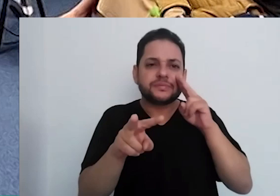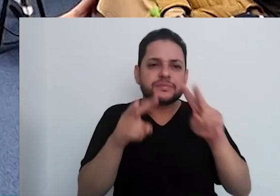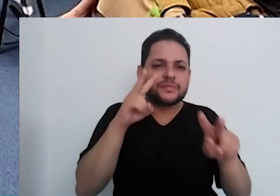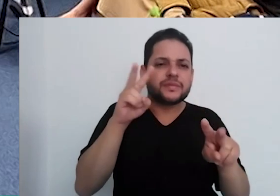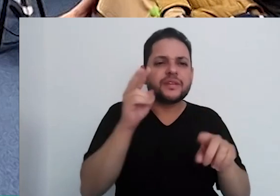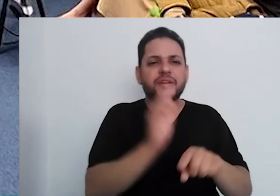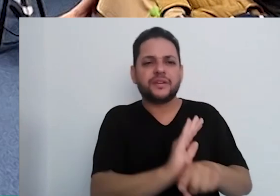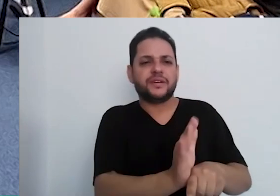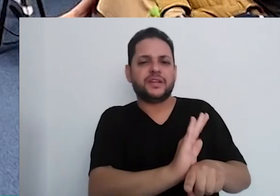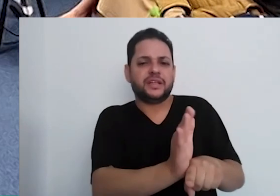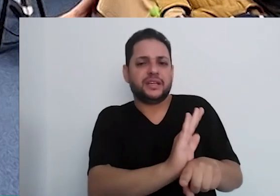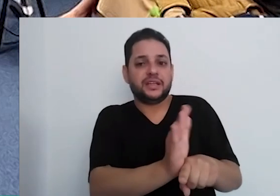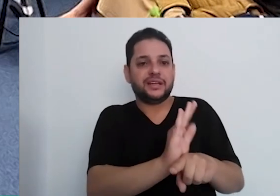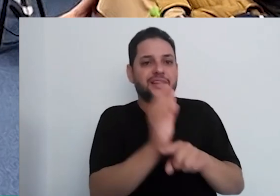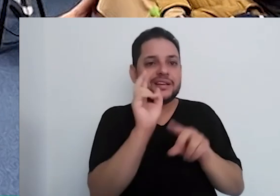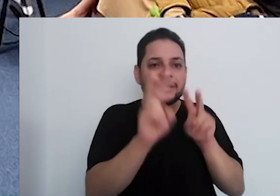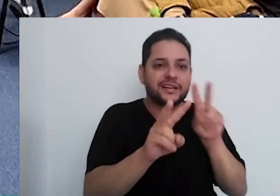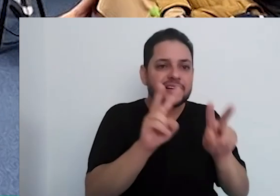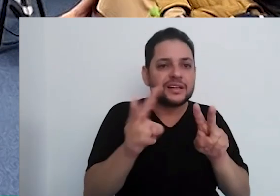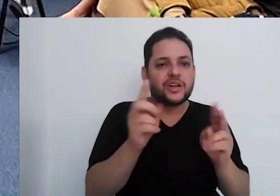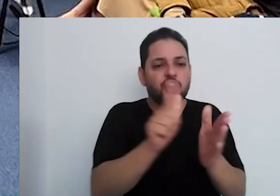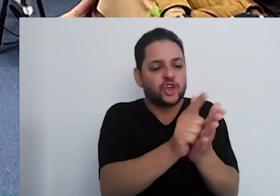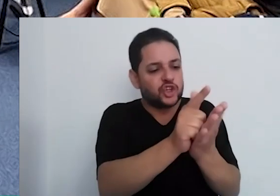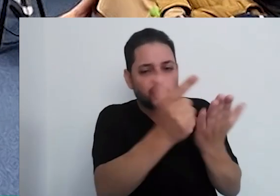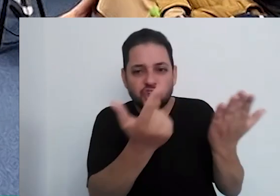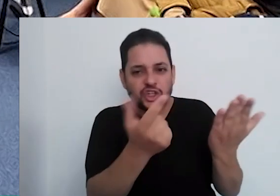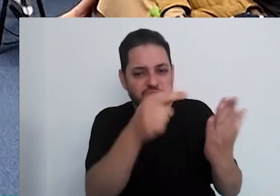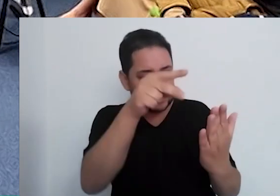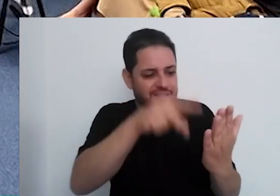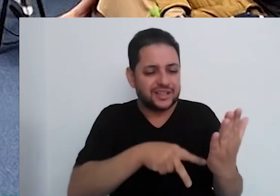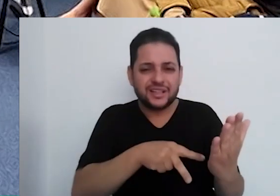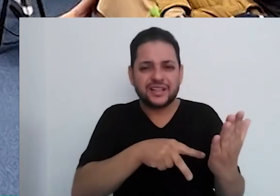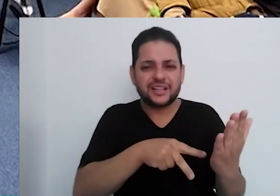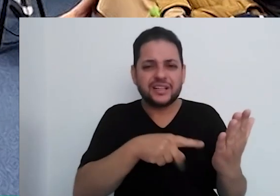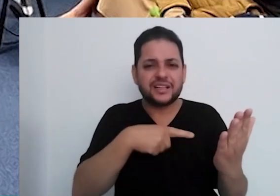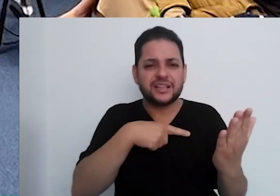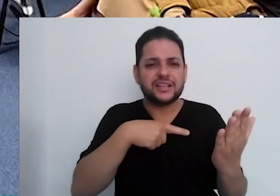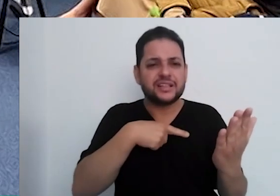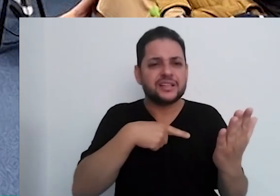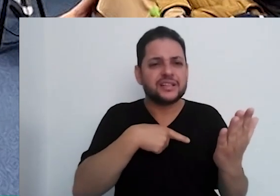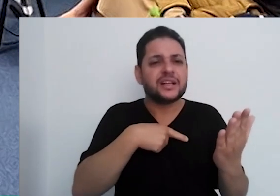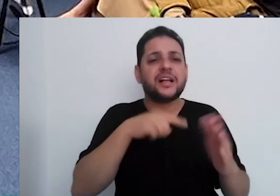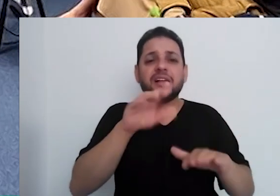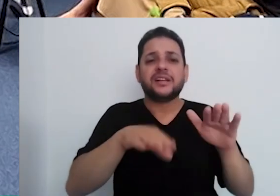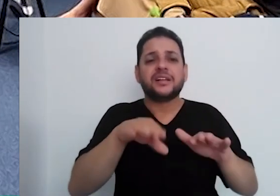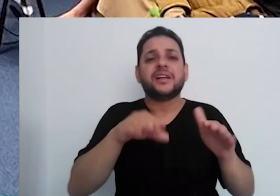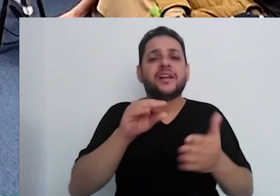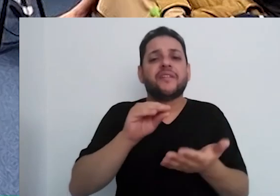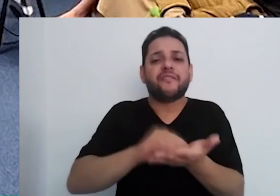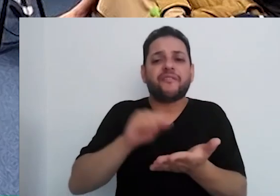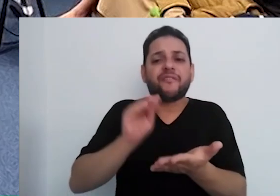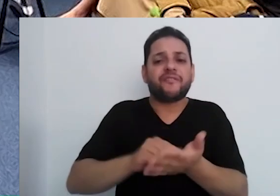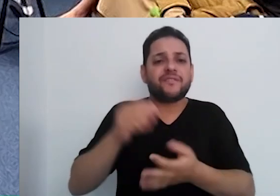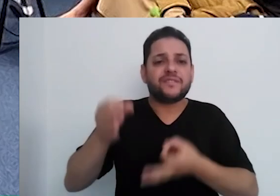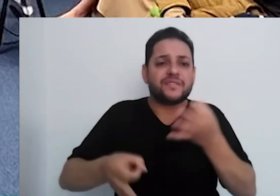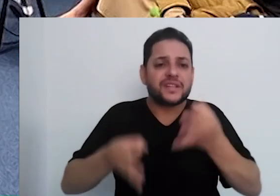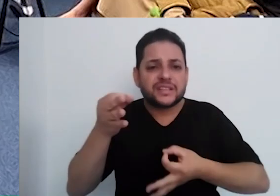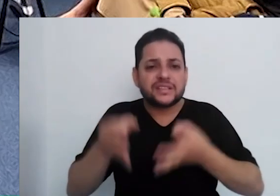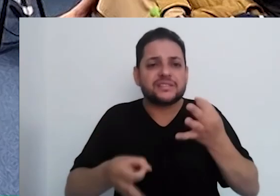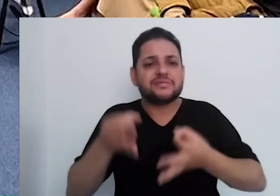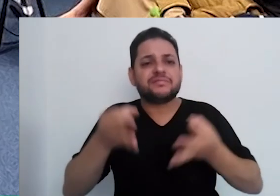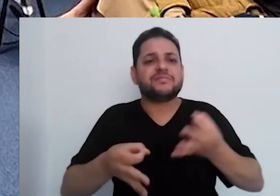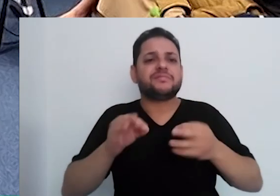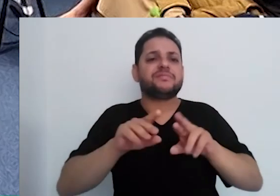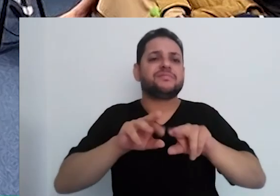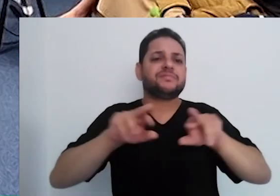qualquer ler no jornal né tem assim muitas imprecisões né jurídicas Realmente parece fal gente não